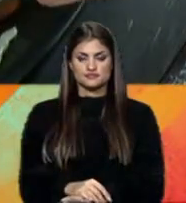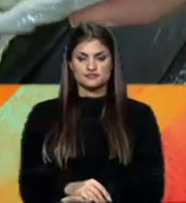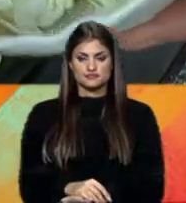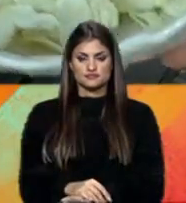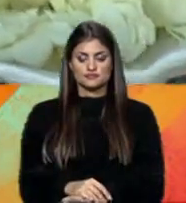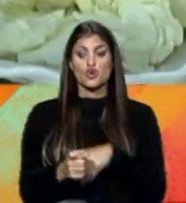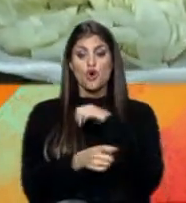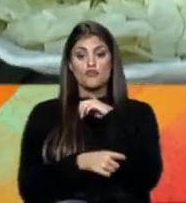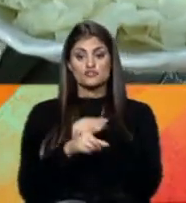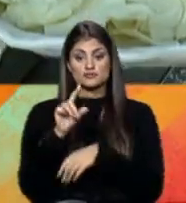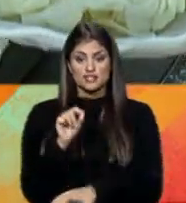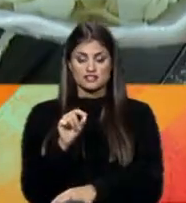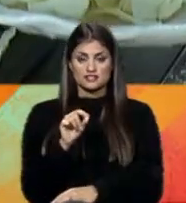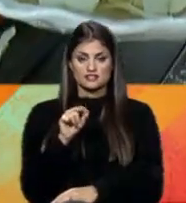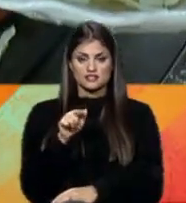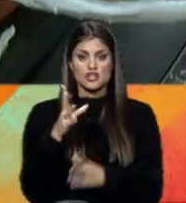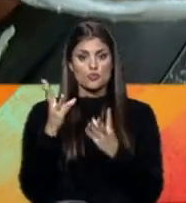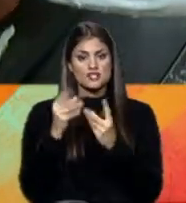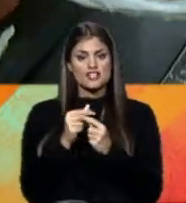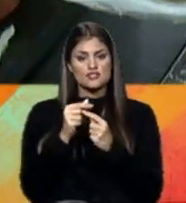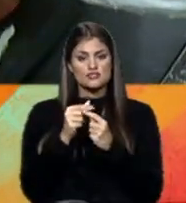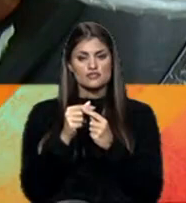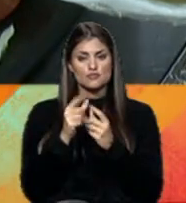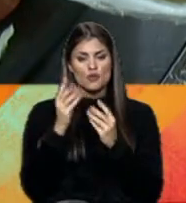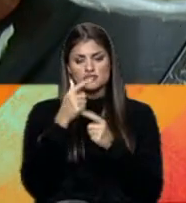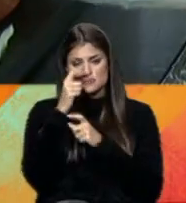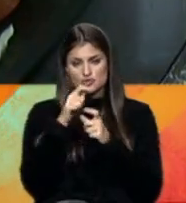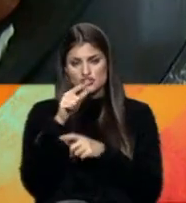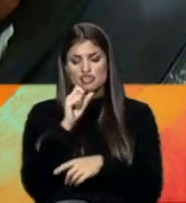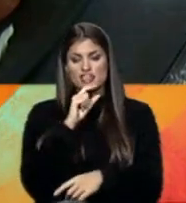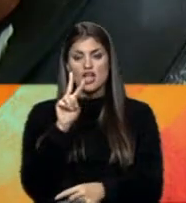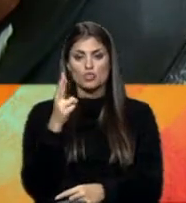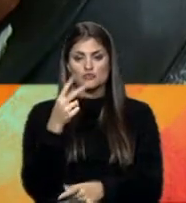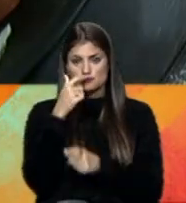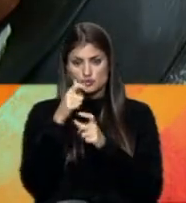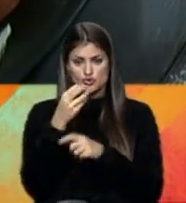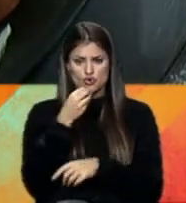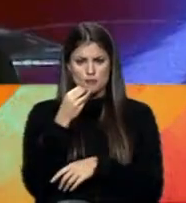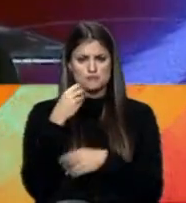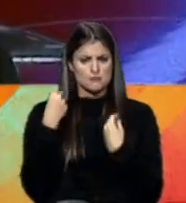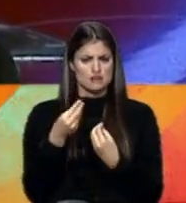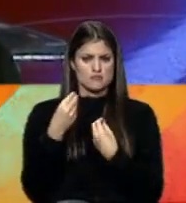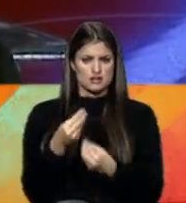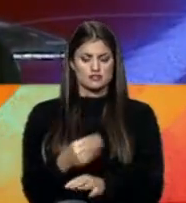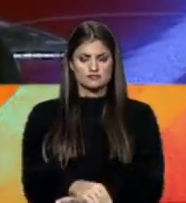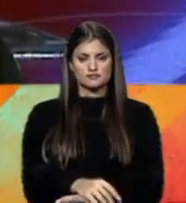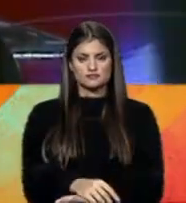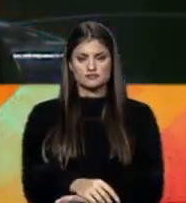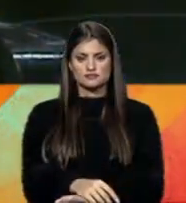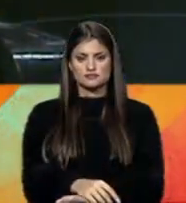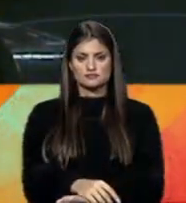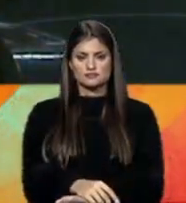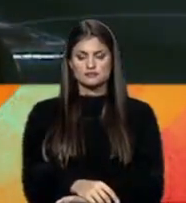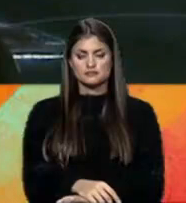as couves. Estamos com estas quantidades a fazer para quantas pessoas? Isto dá para duas pessoas que comam bem. Okay. Mas não